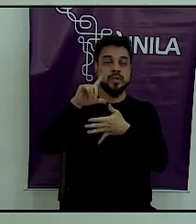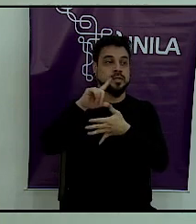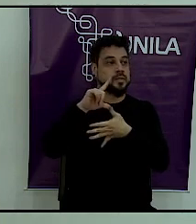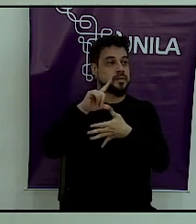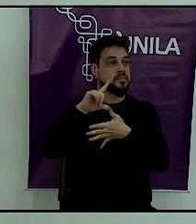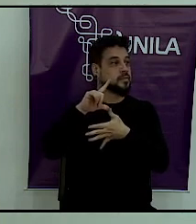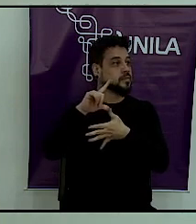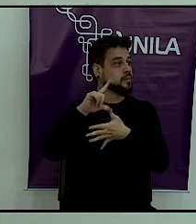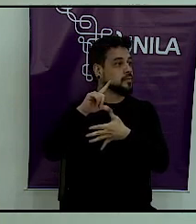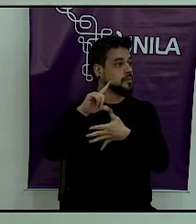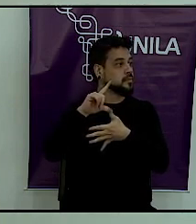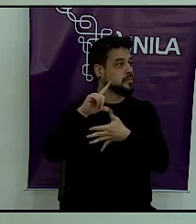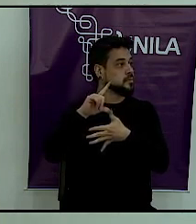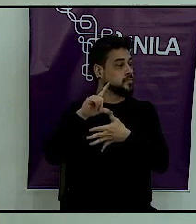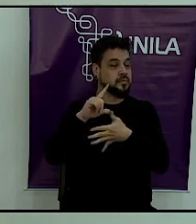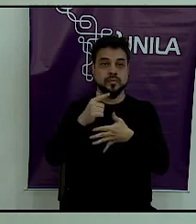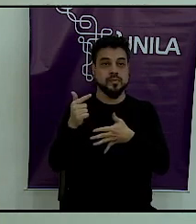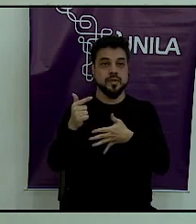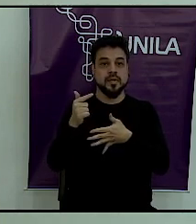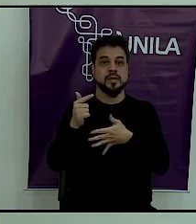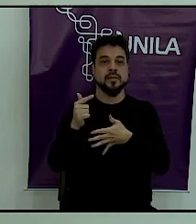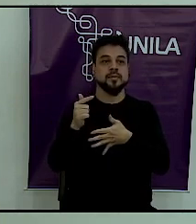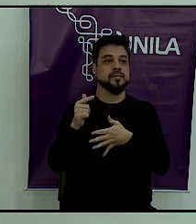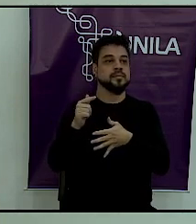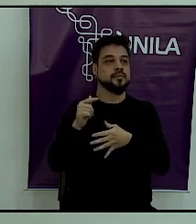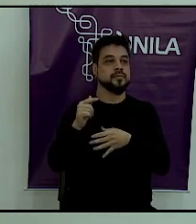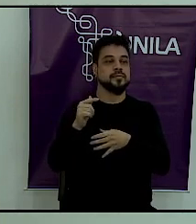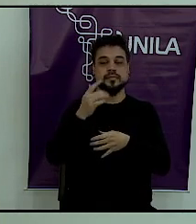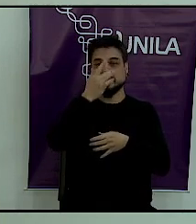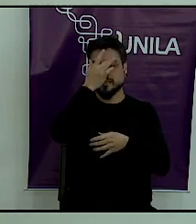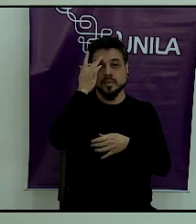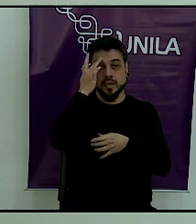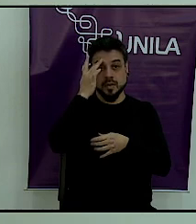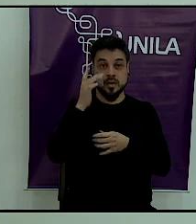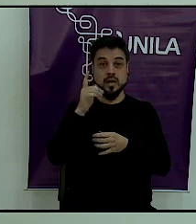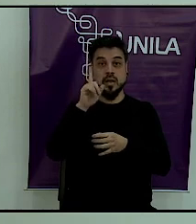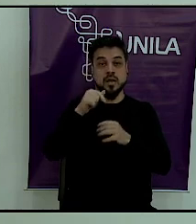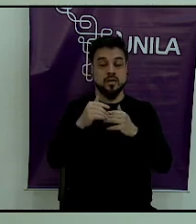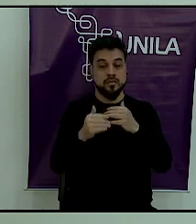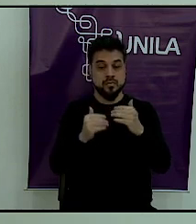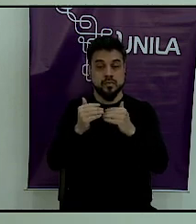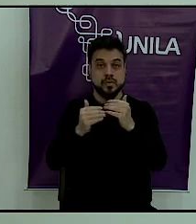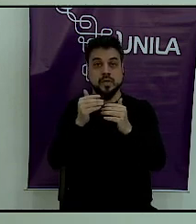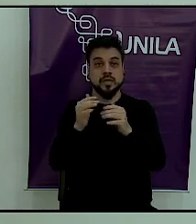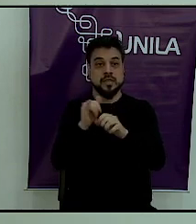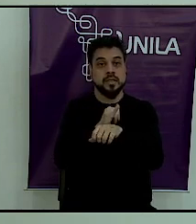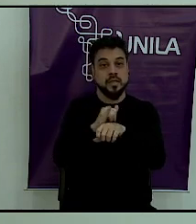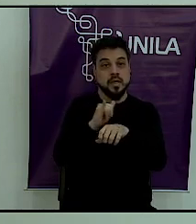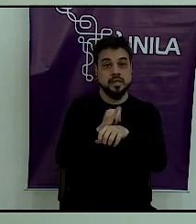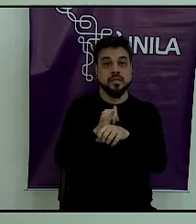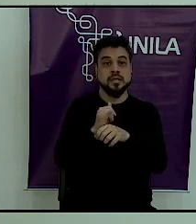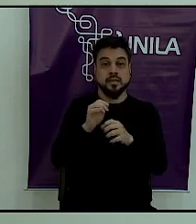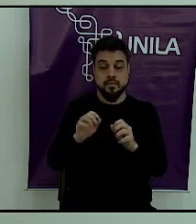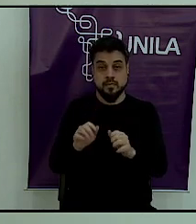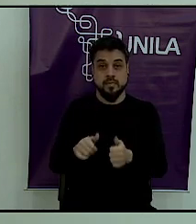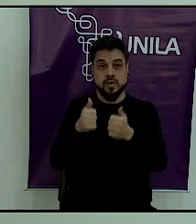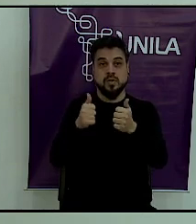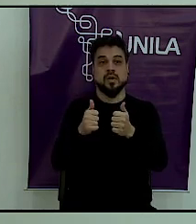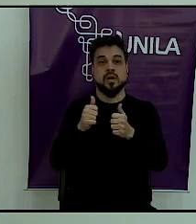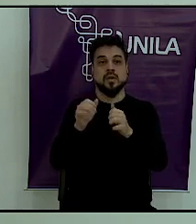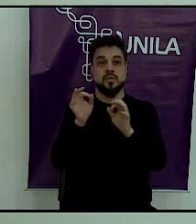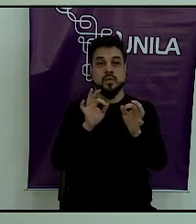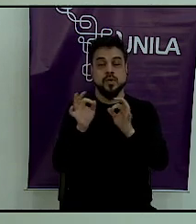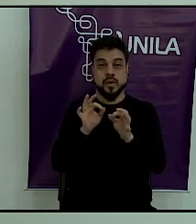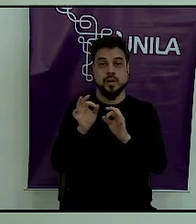né? Tem alguém? Não? Consolidação estratégica dos programas de pós-graduação. Basicamente, a ação consiste em aquisição